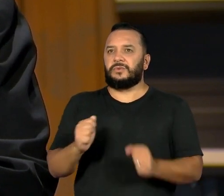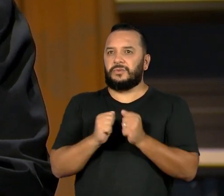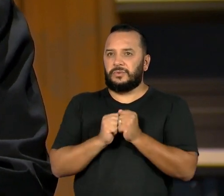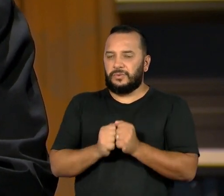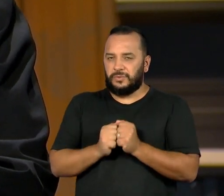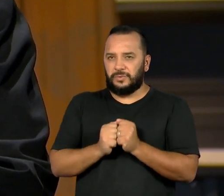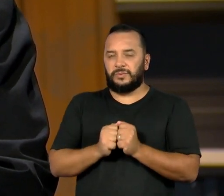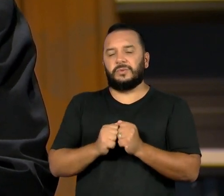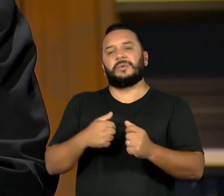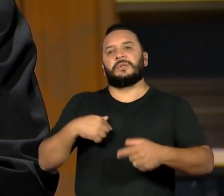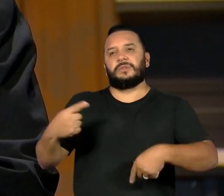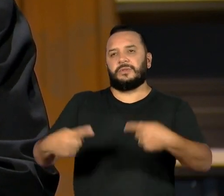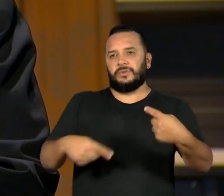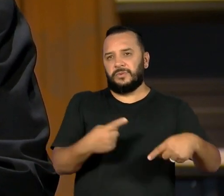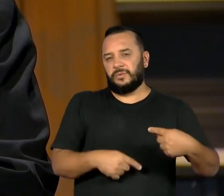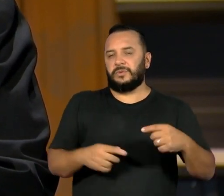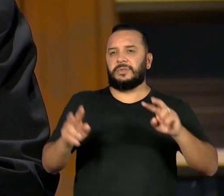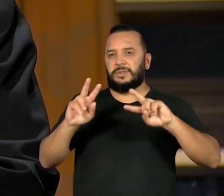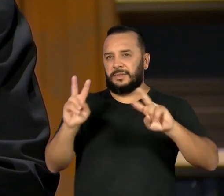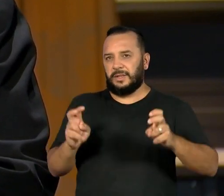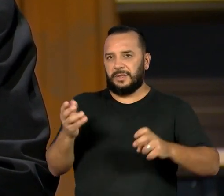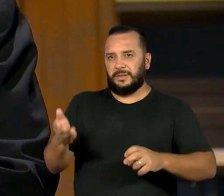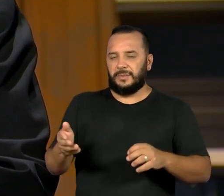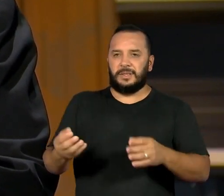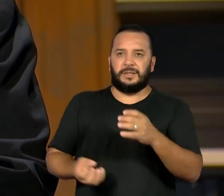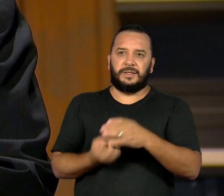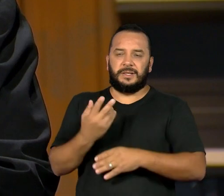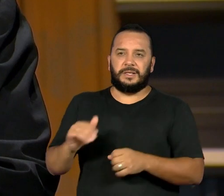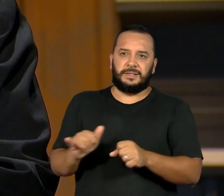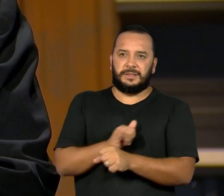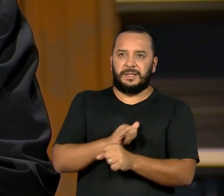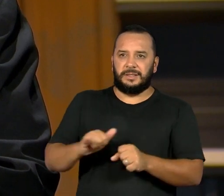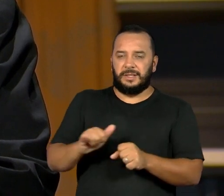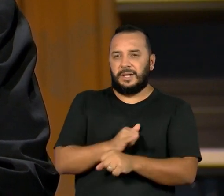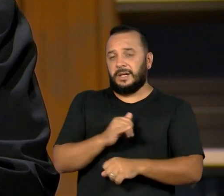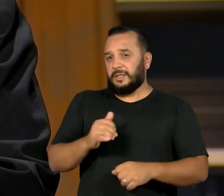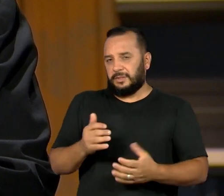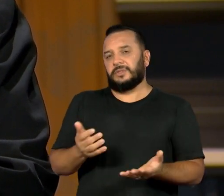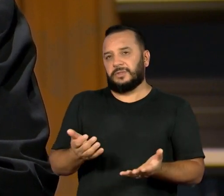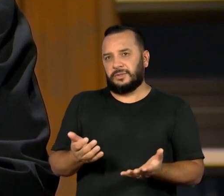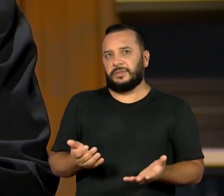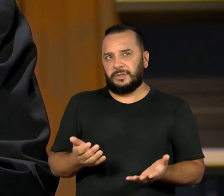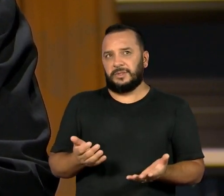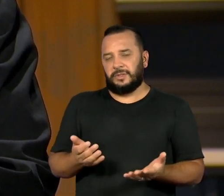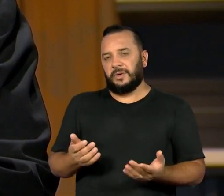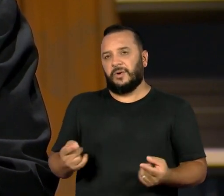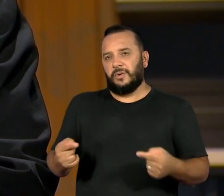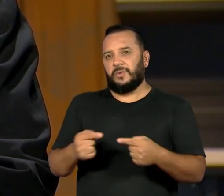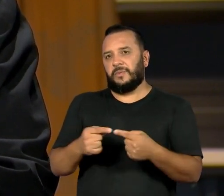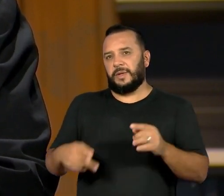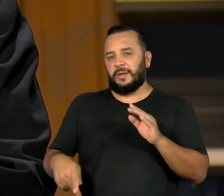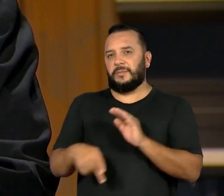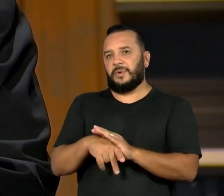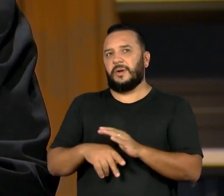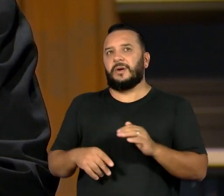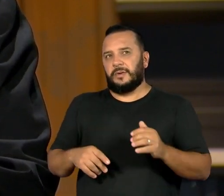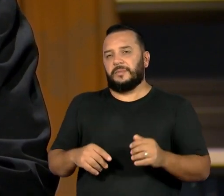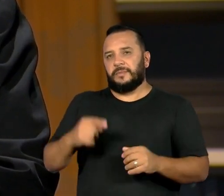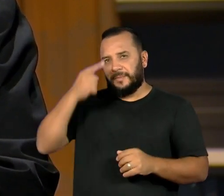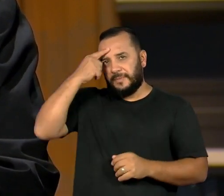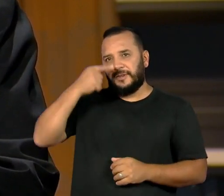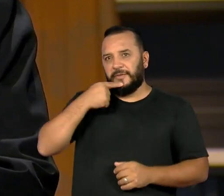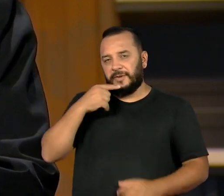conjuntamente discutem cada caso e criam estratégias para a turma, né, de acordo com aquela constituição de